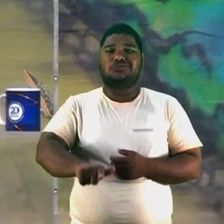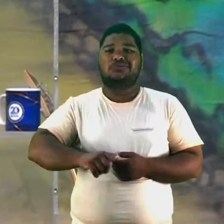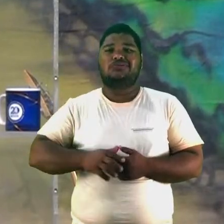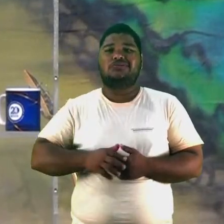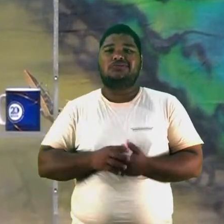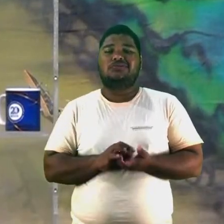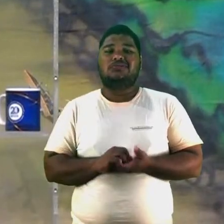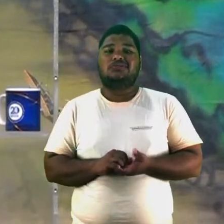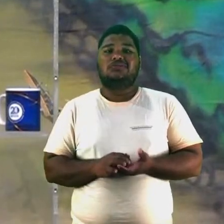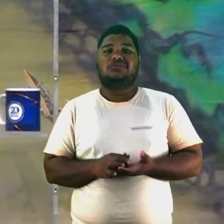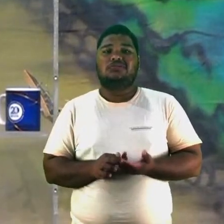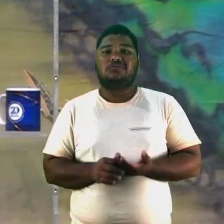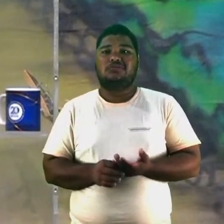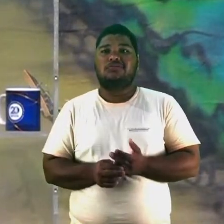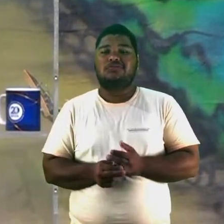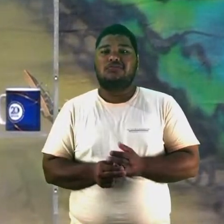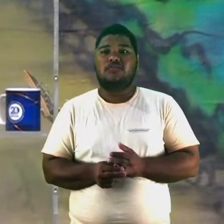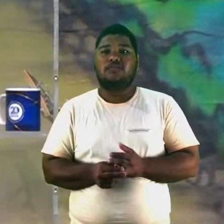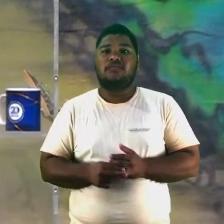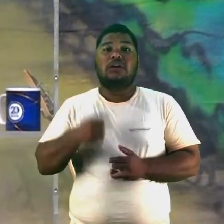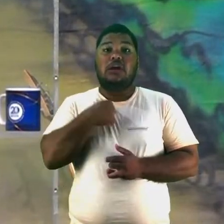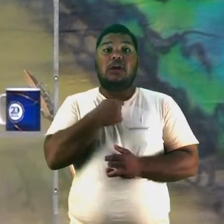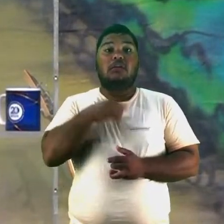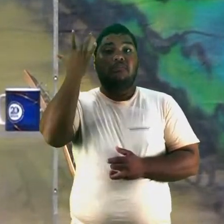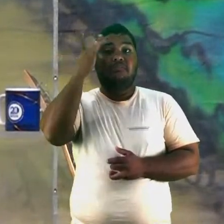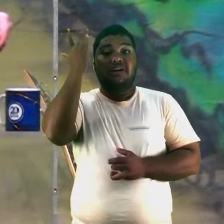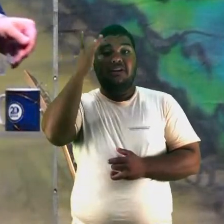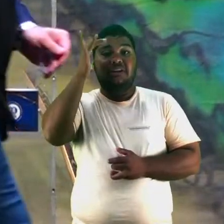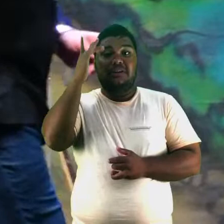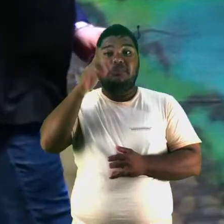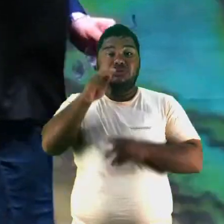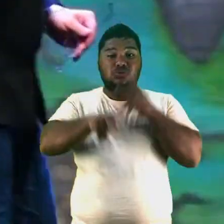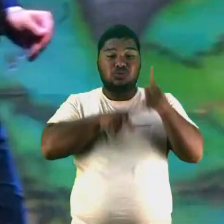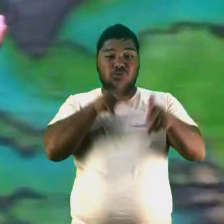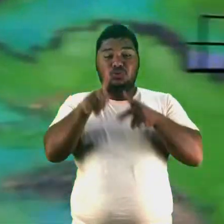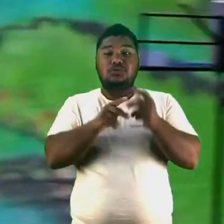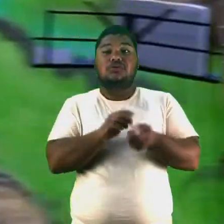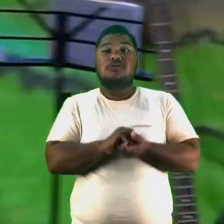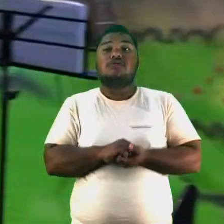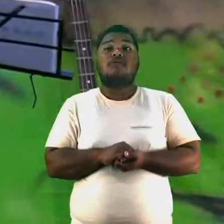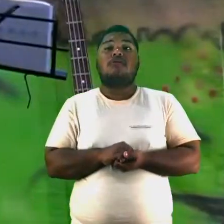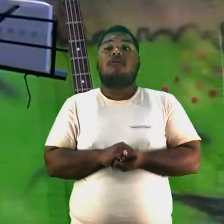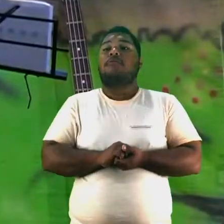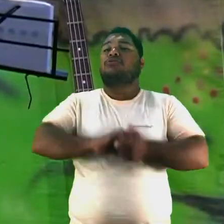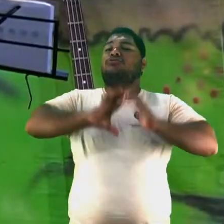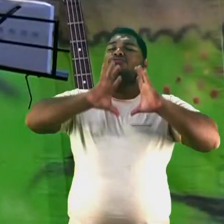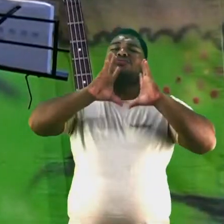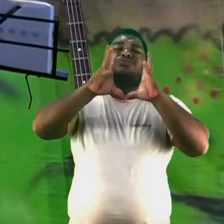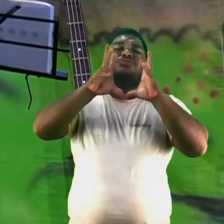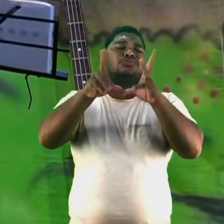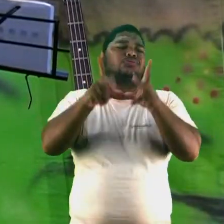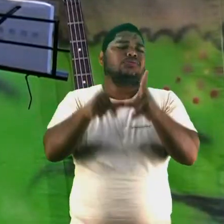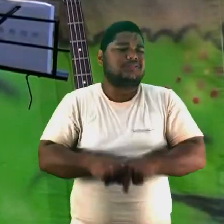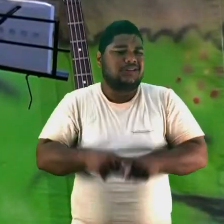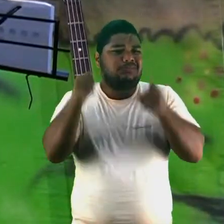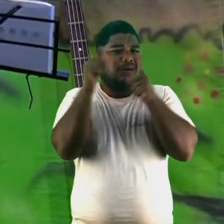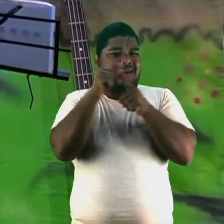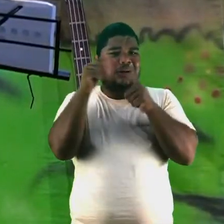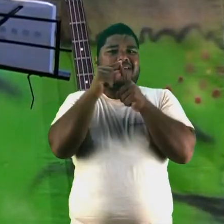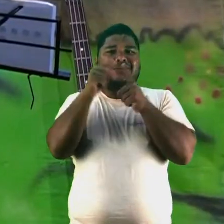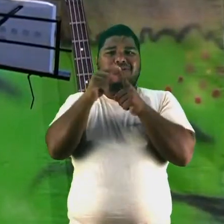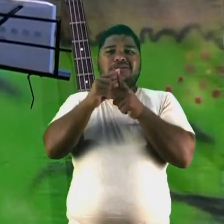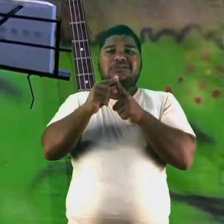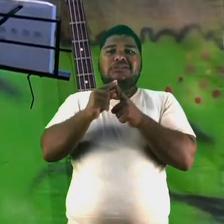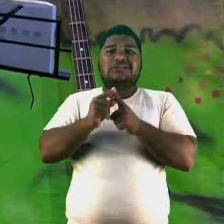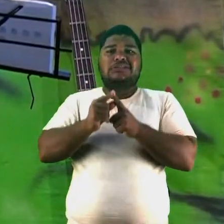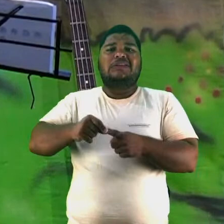Eu lembrei naquele dia que eu me recuperei de todas as palavras que o Senhor já havia sentado comigo